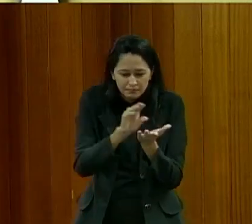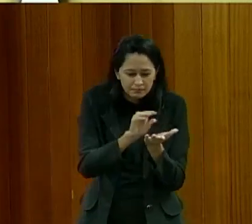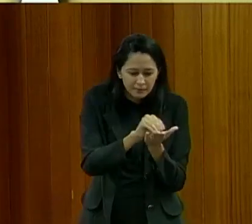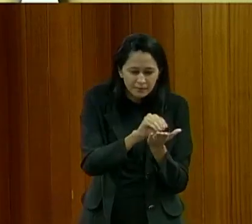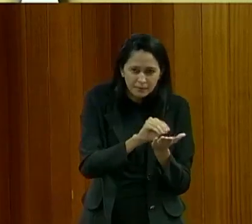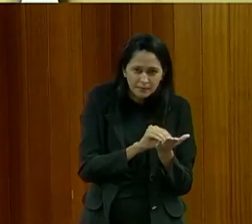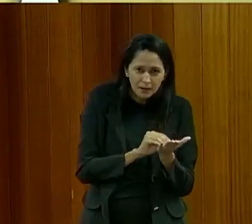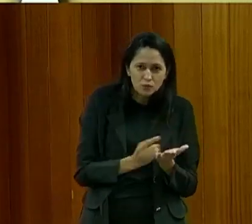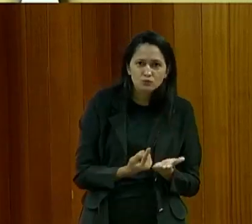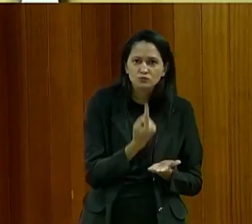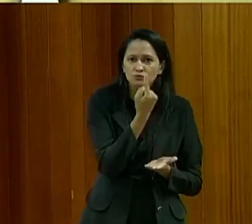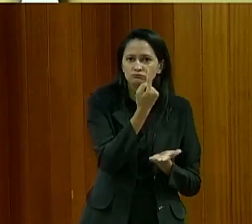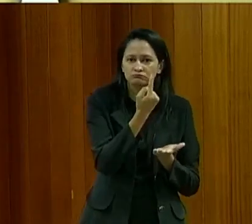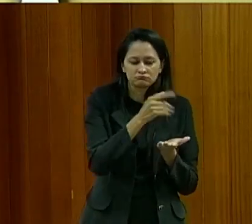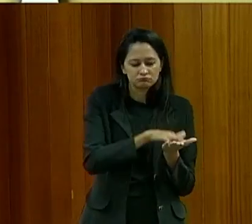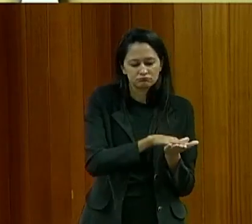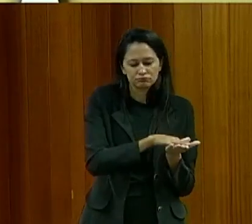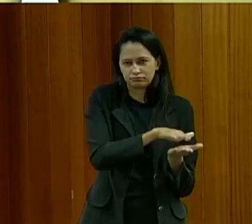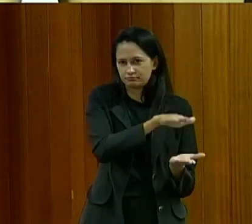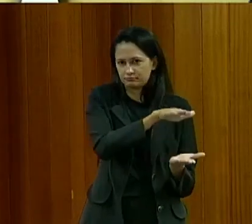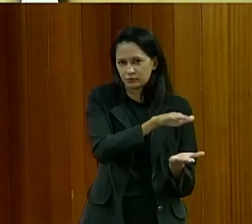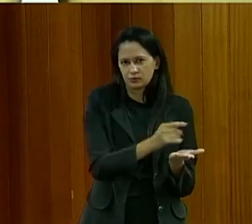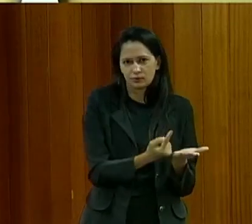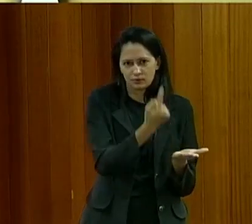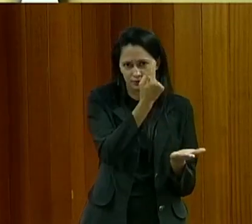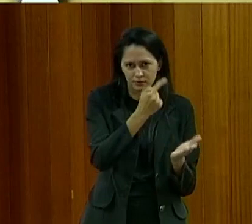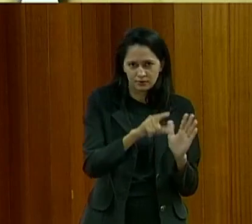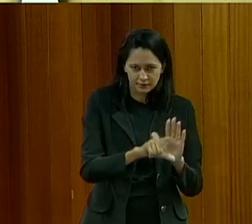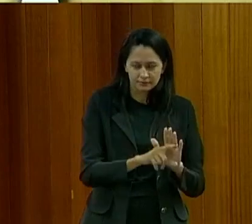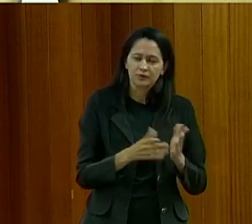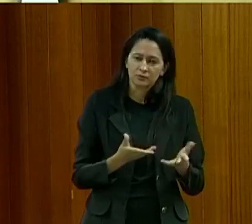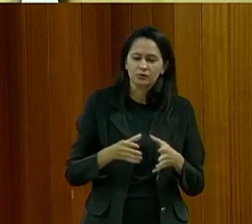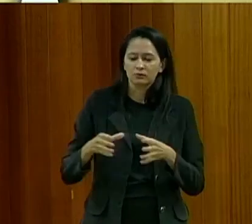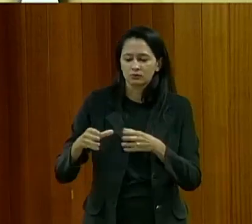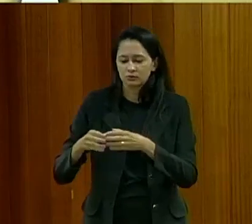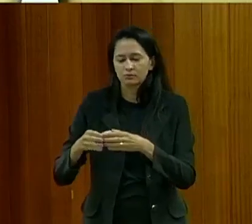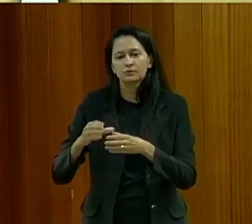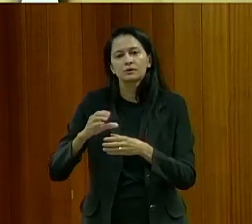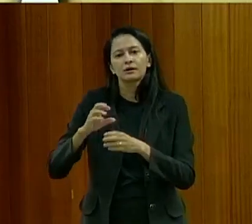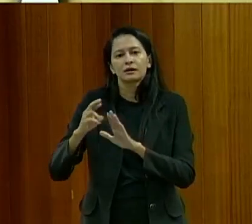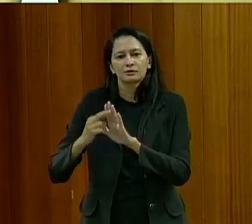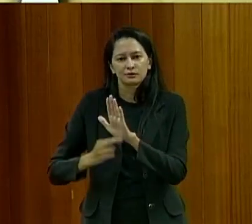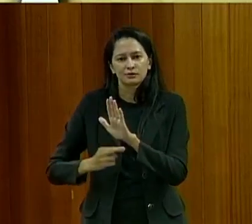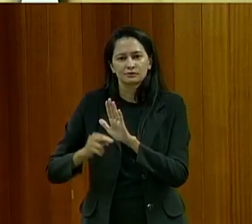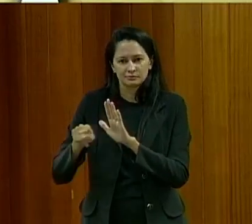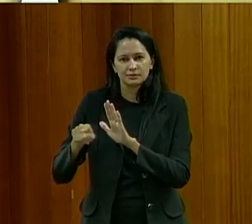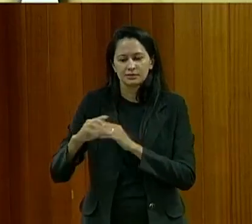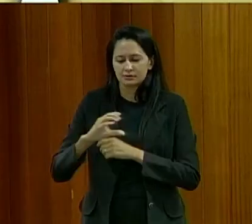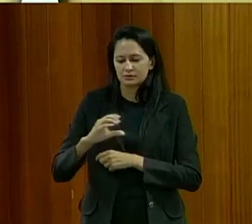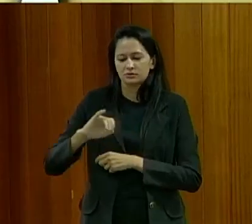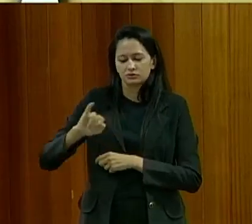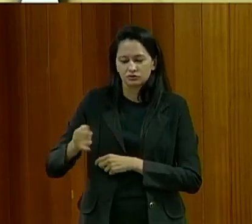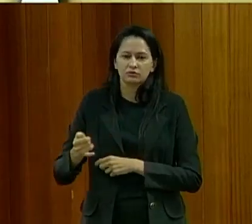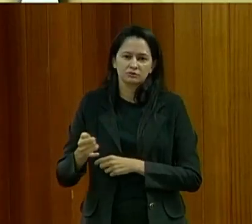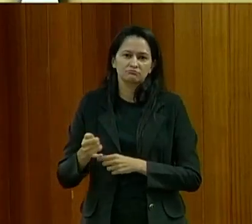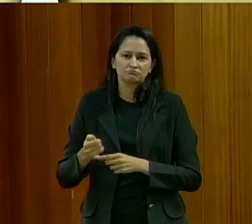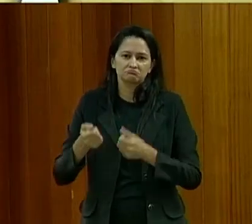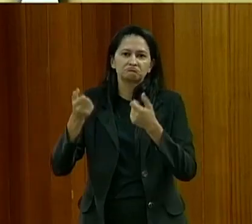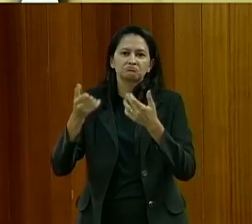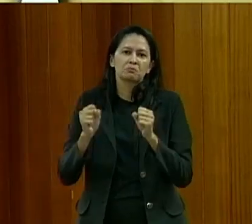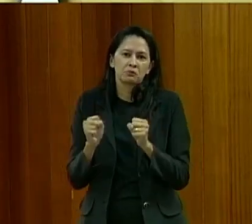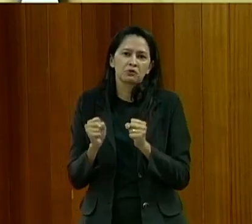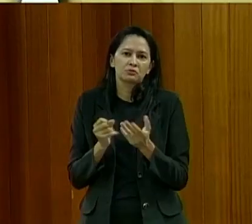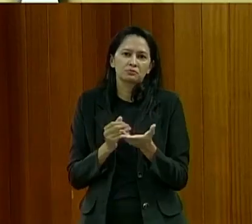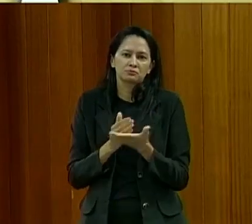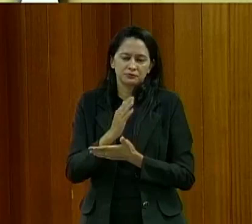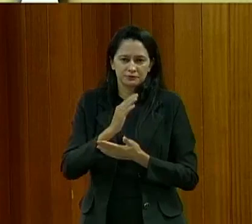Comissão de Constituição e Justiça e redação, relator vereador Marlon Teixeira, pela aprovação.